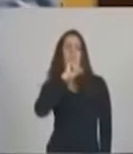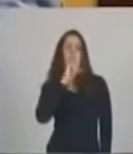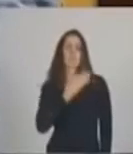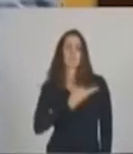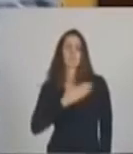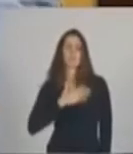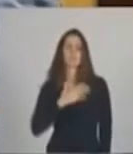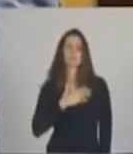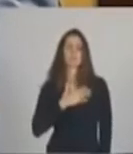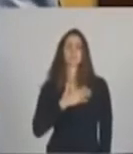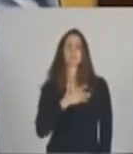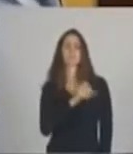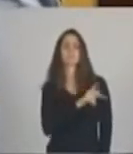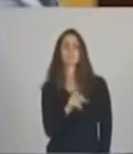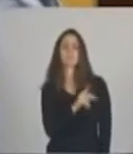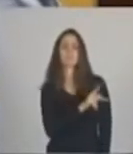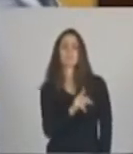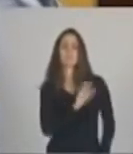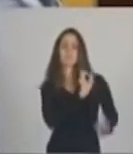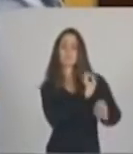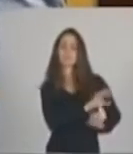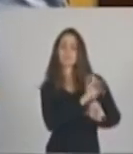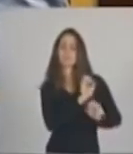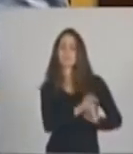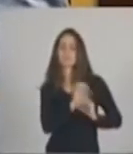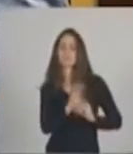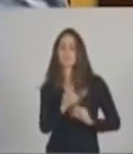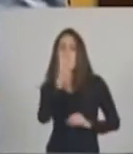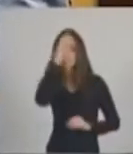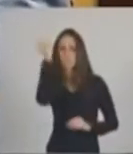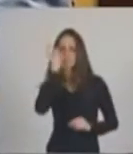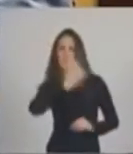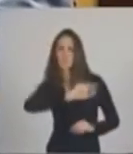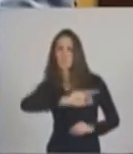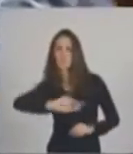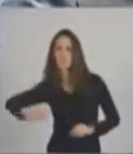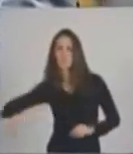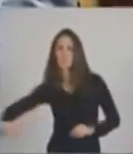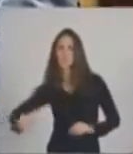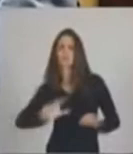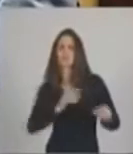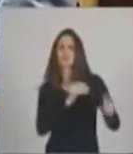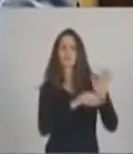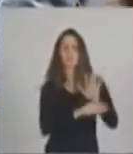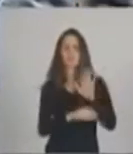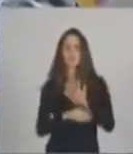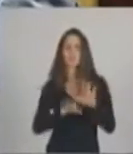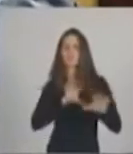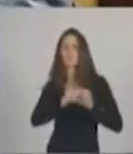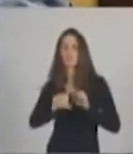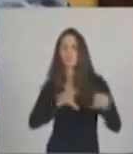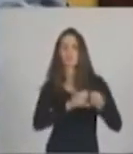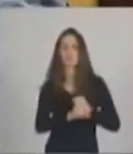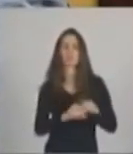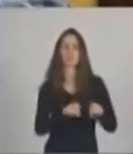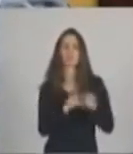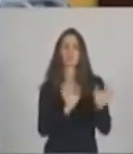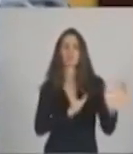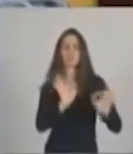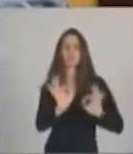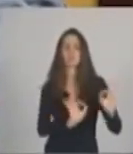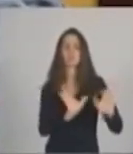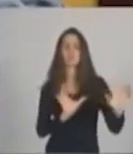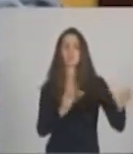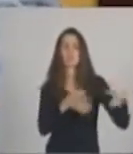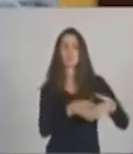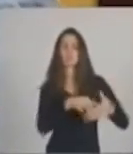uma professora que educou muitos jovens e formou várias lideranças